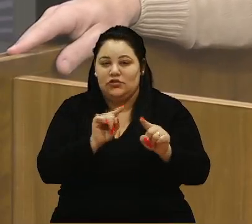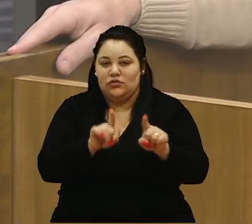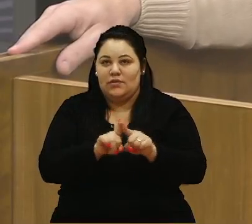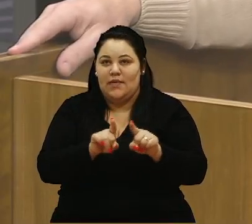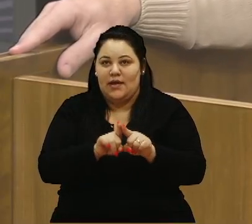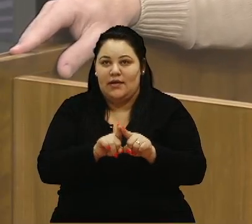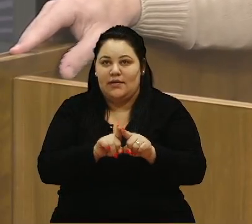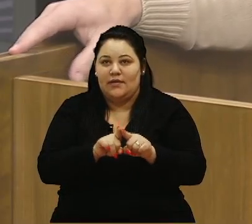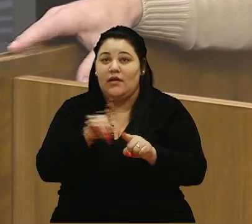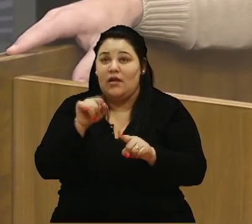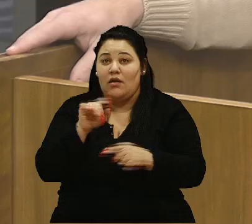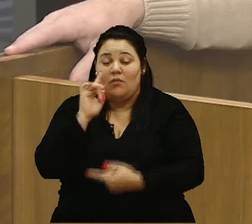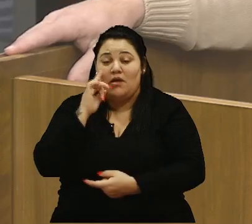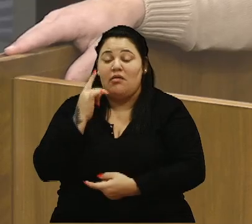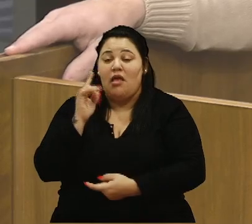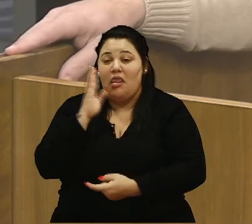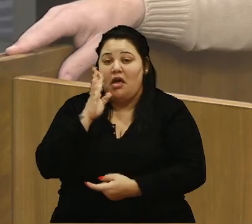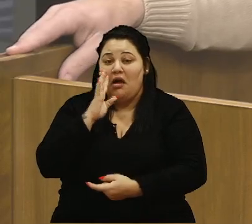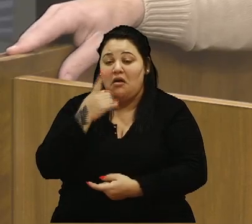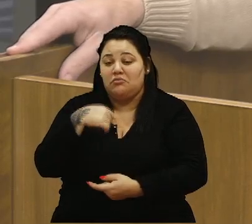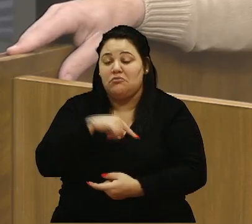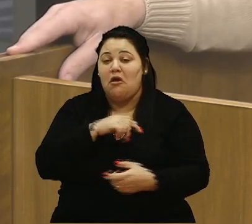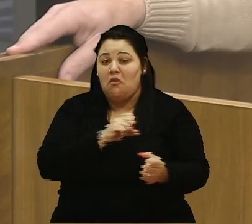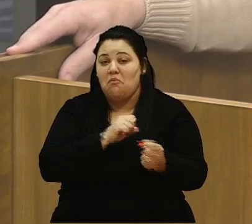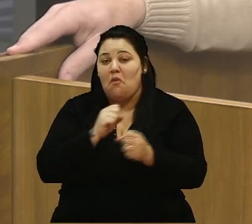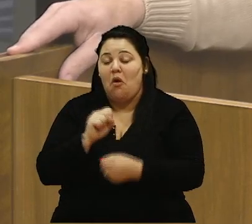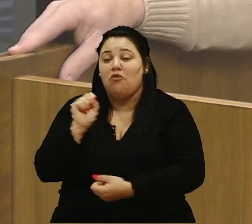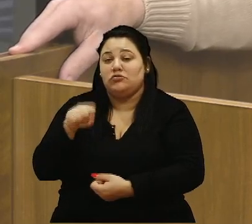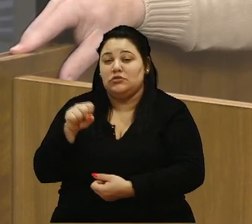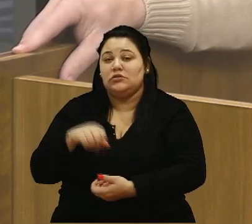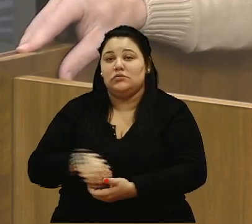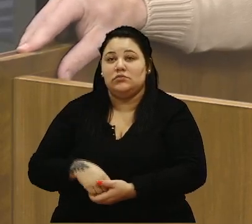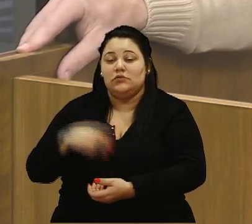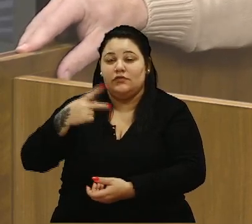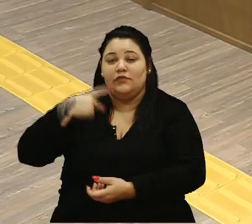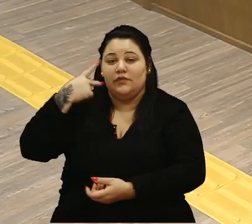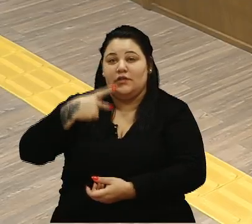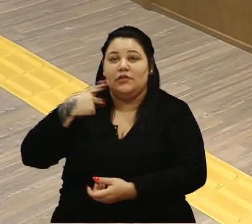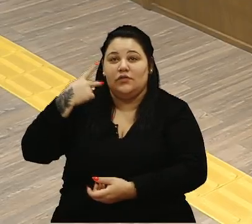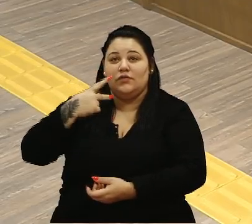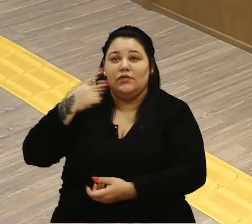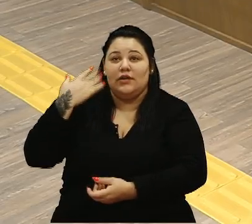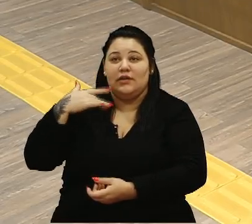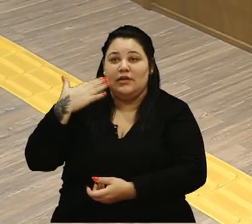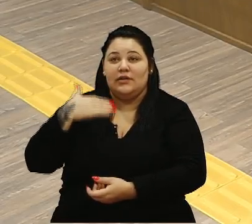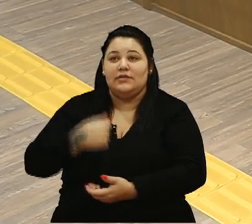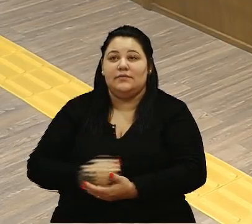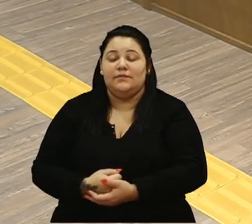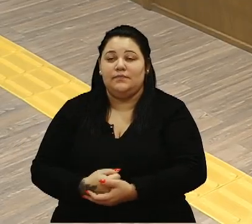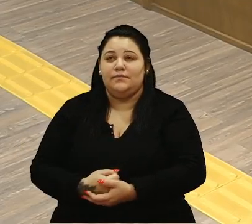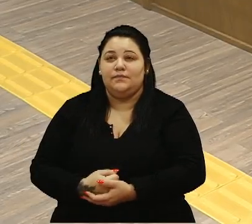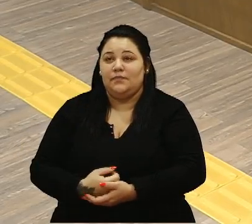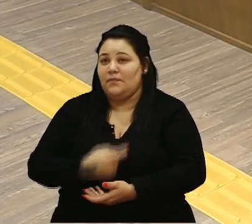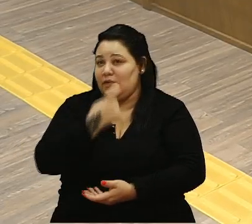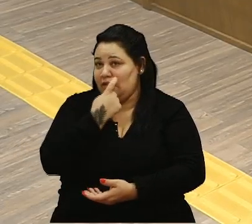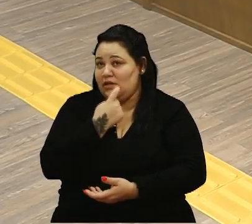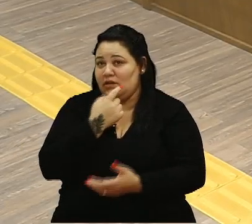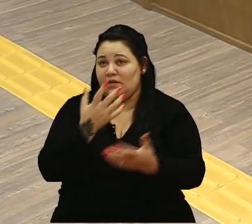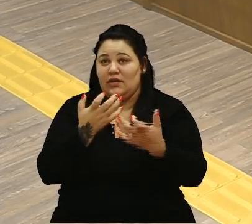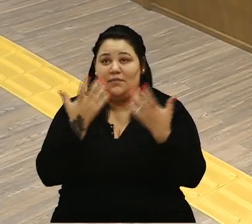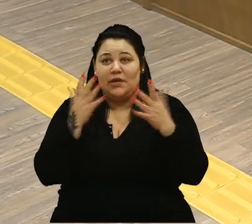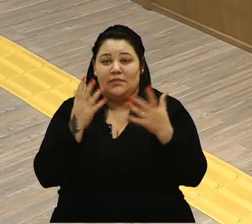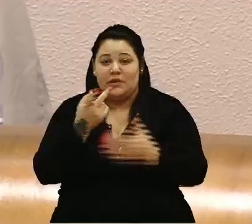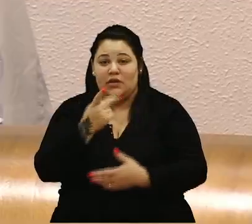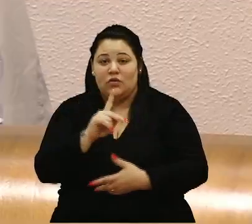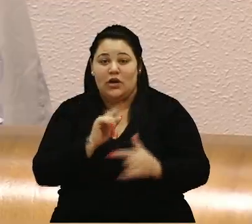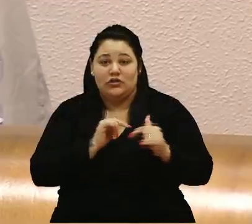É uma baita ideia. A gente pode, vamos levar sim. Vereador Andressa, sua parte. Vereador Petrini, lhe parabenizar pela iniciativa de